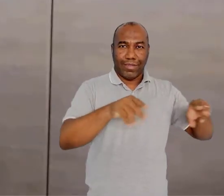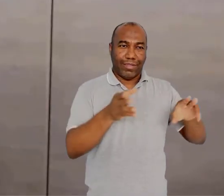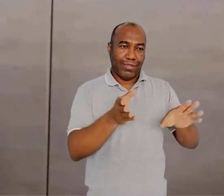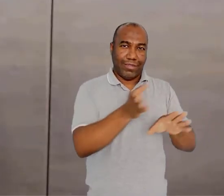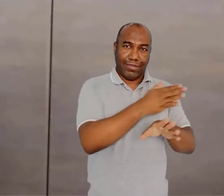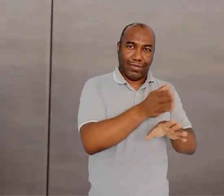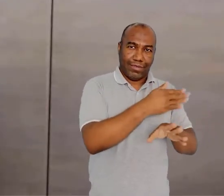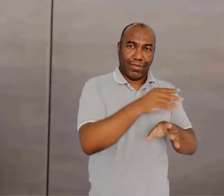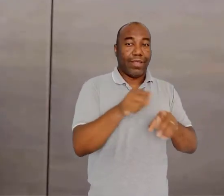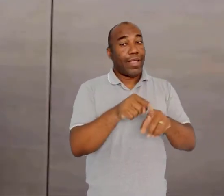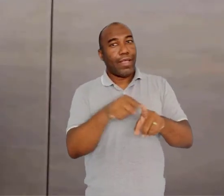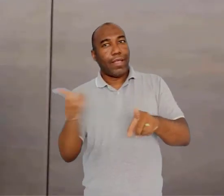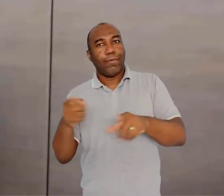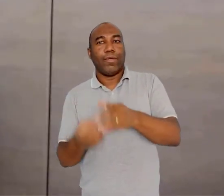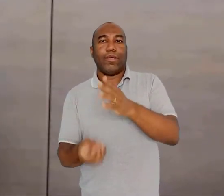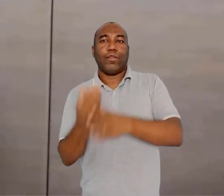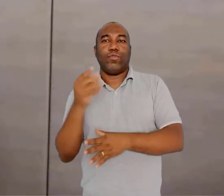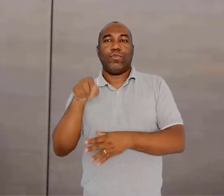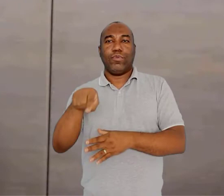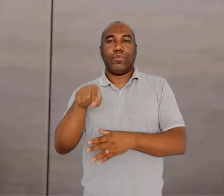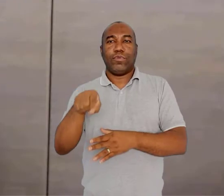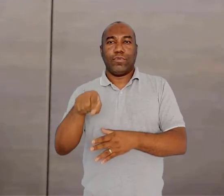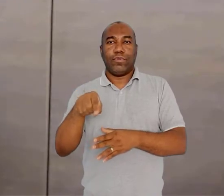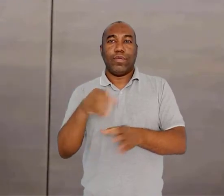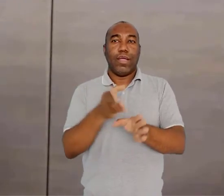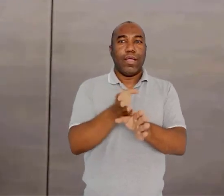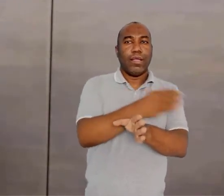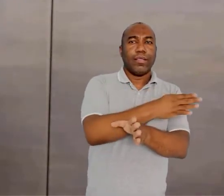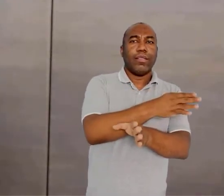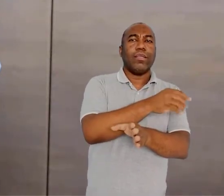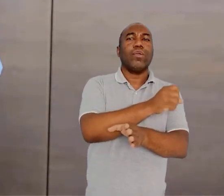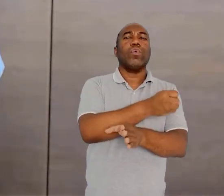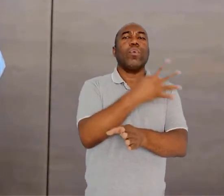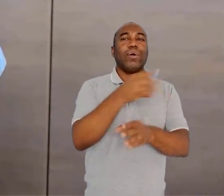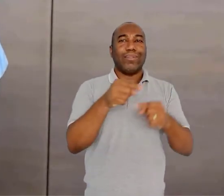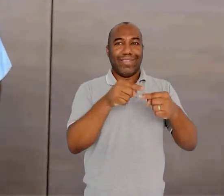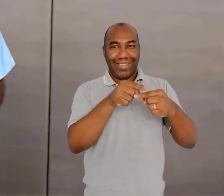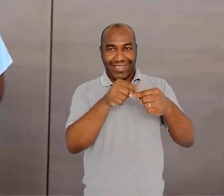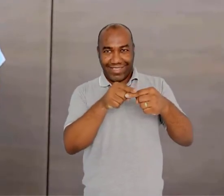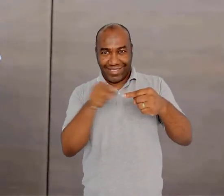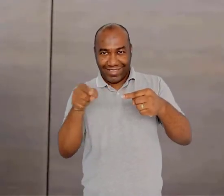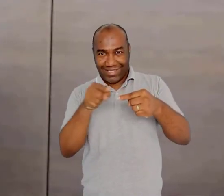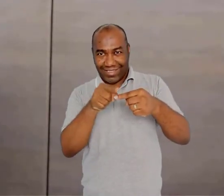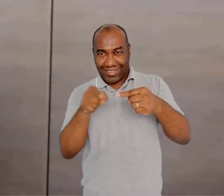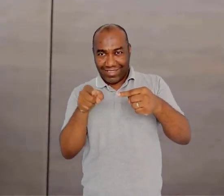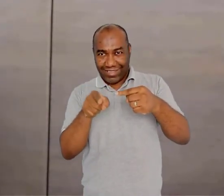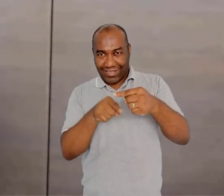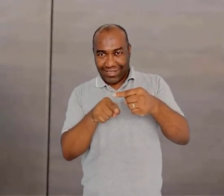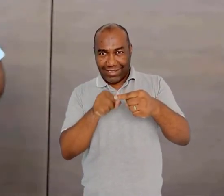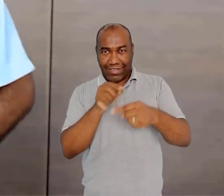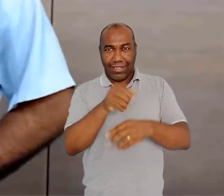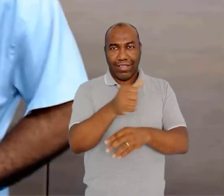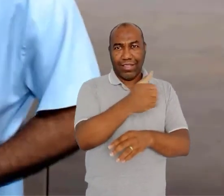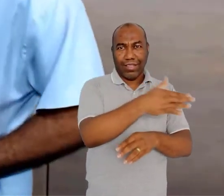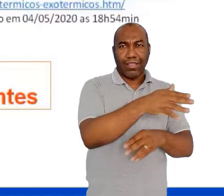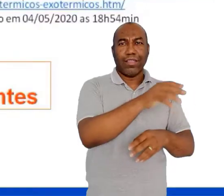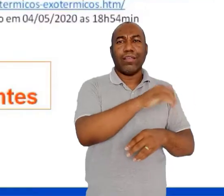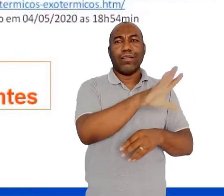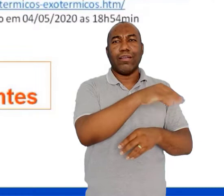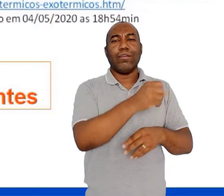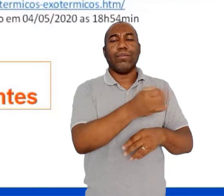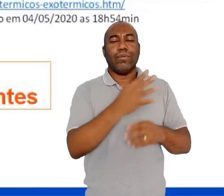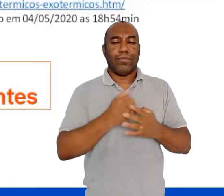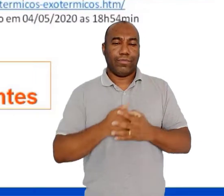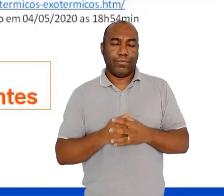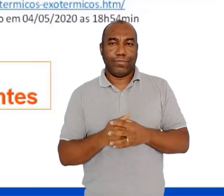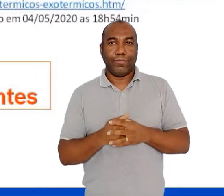os reagentes estão antes. Então, o que está depois da seta menos o que está antes da seta. Então, vamos calcular isso? Vamos